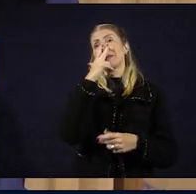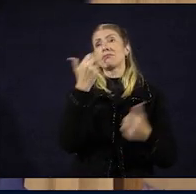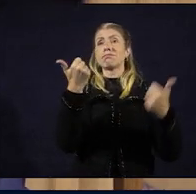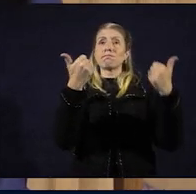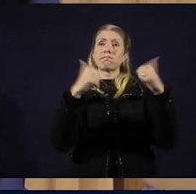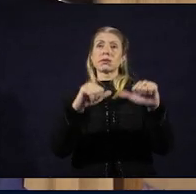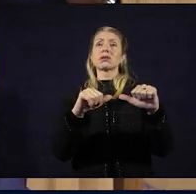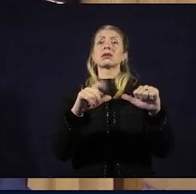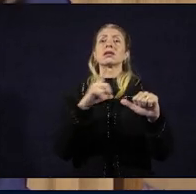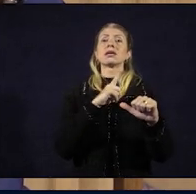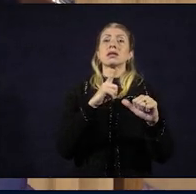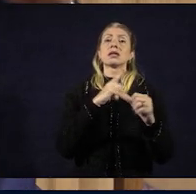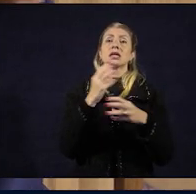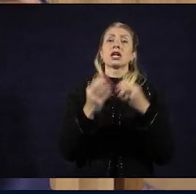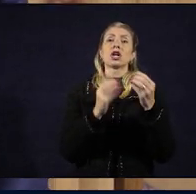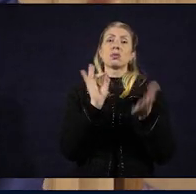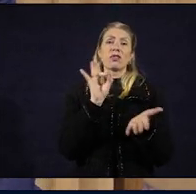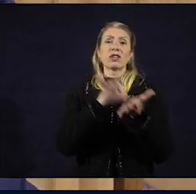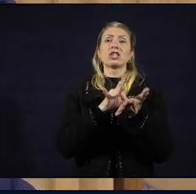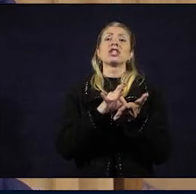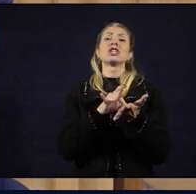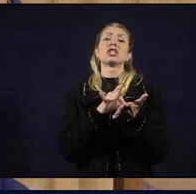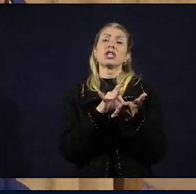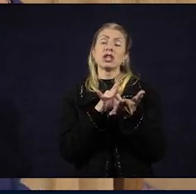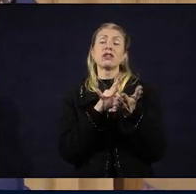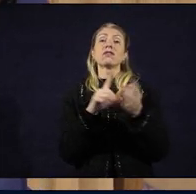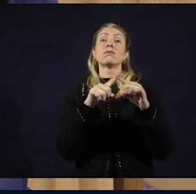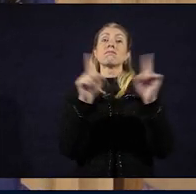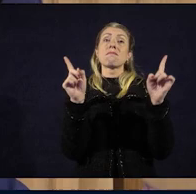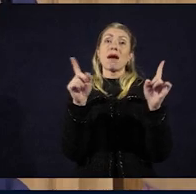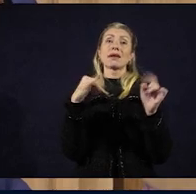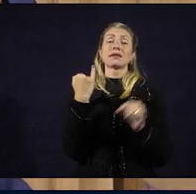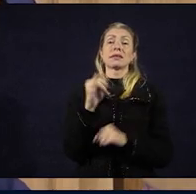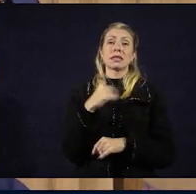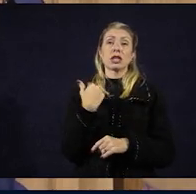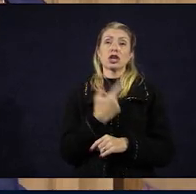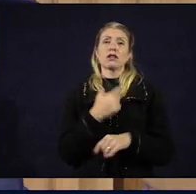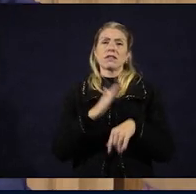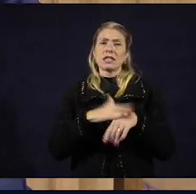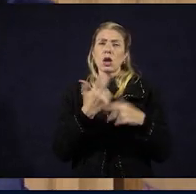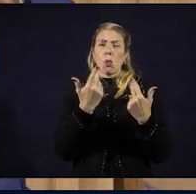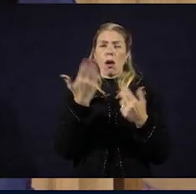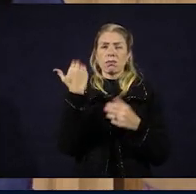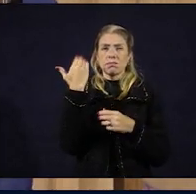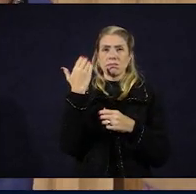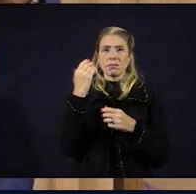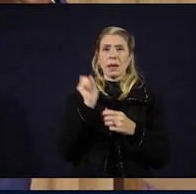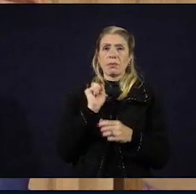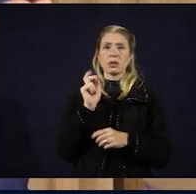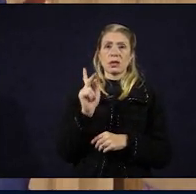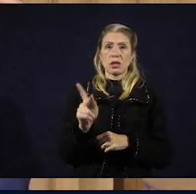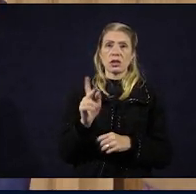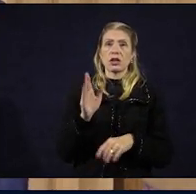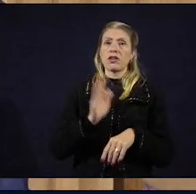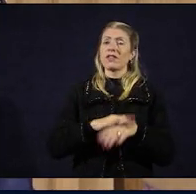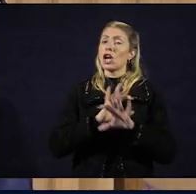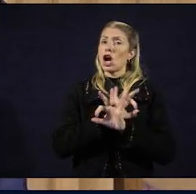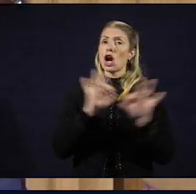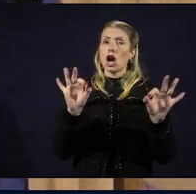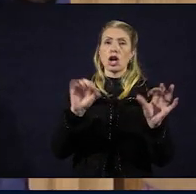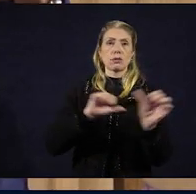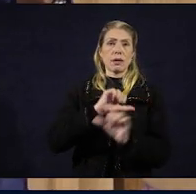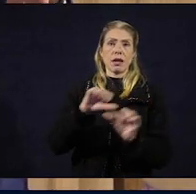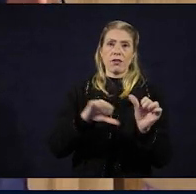Lobby que vai ser um pouco mais efetivo aqui ou ali mas se a gente fizer como na Previdência que a gente fez uma ótima reforma no final do dia